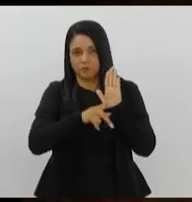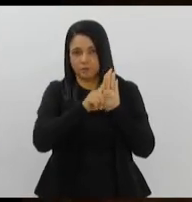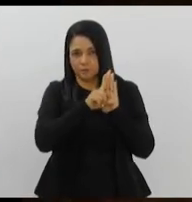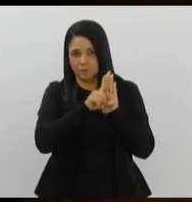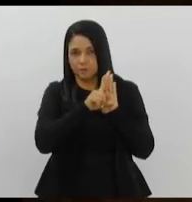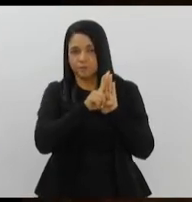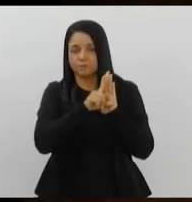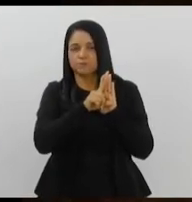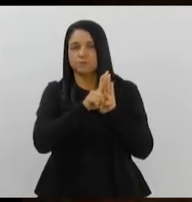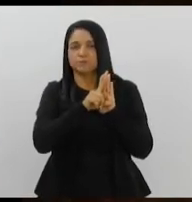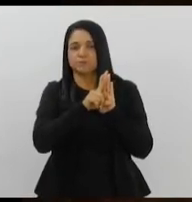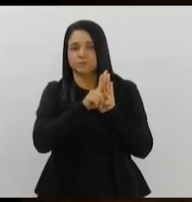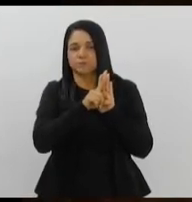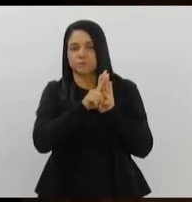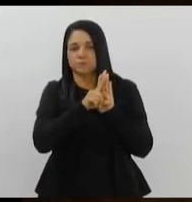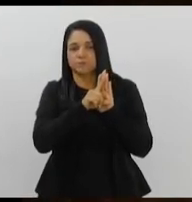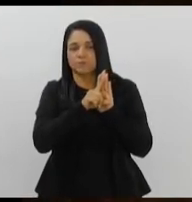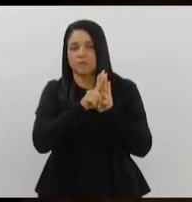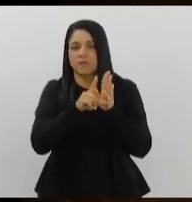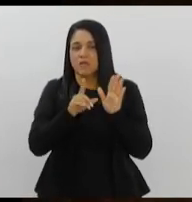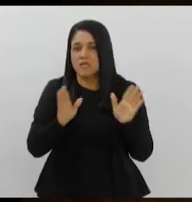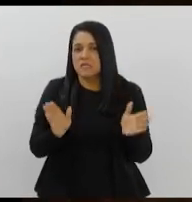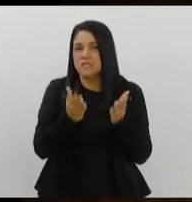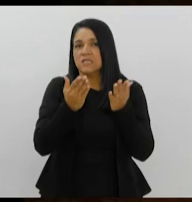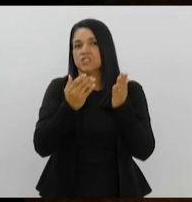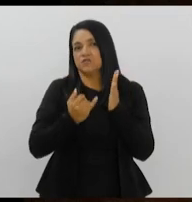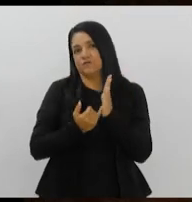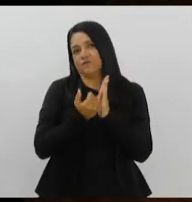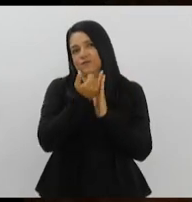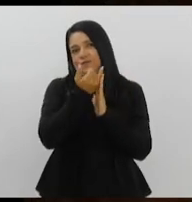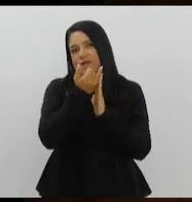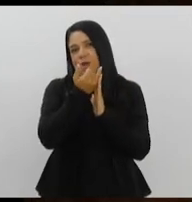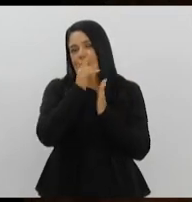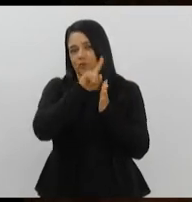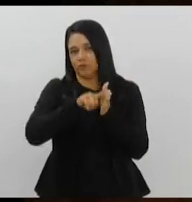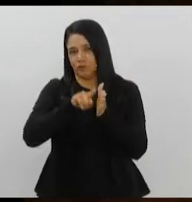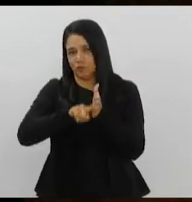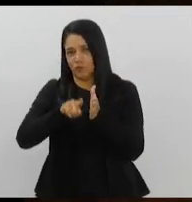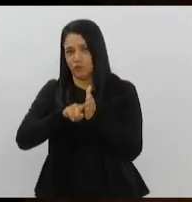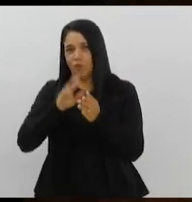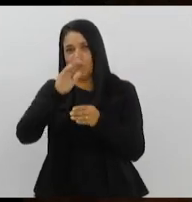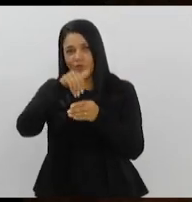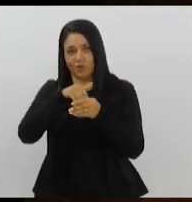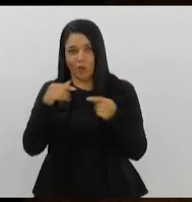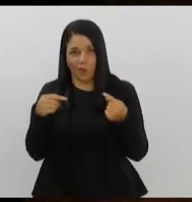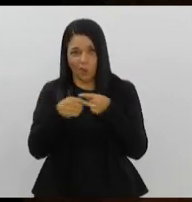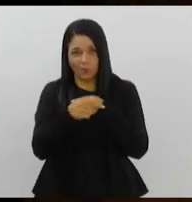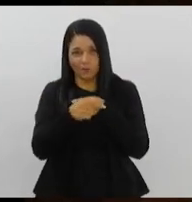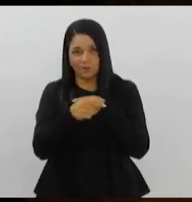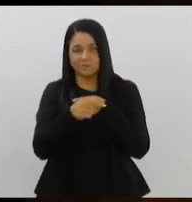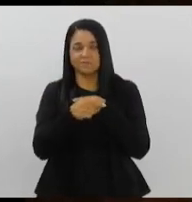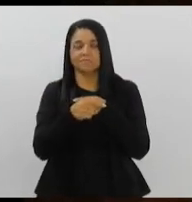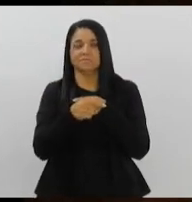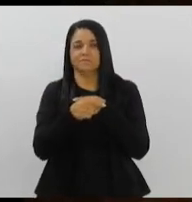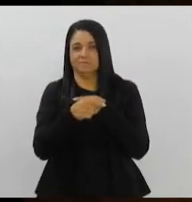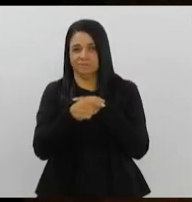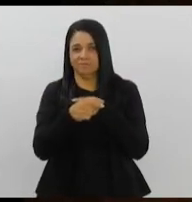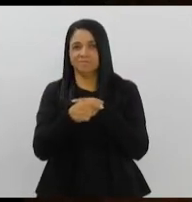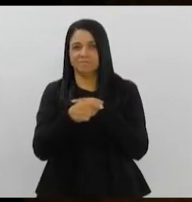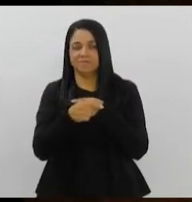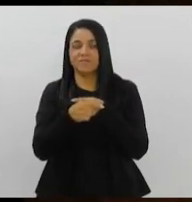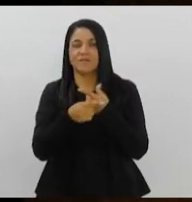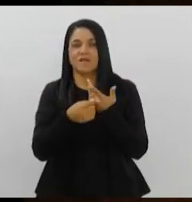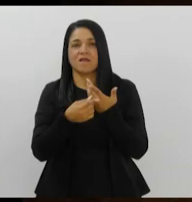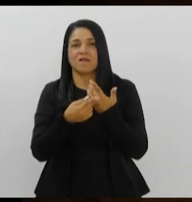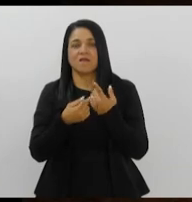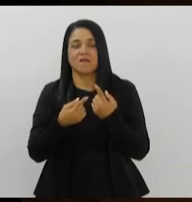que era de incentivo fiscal, votei contra e falava que demos